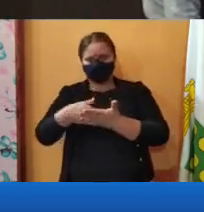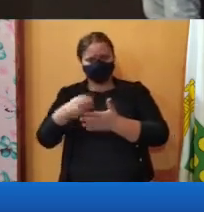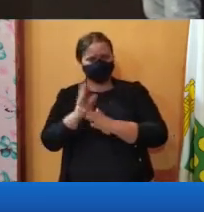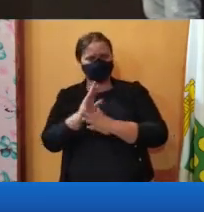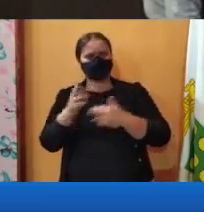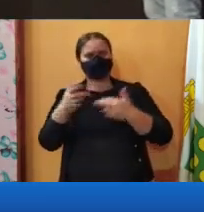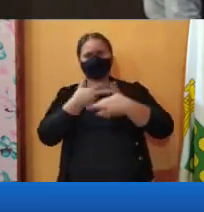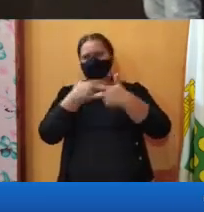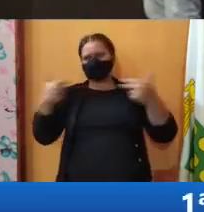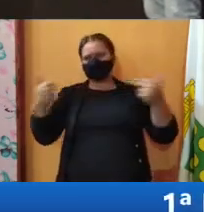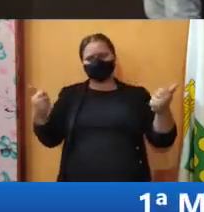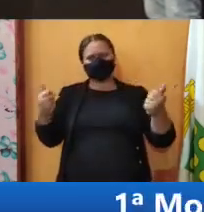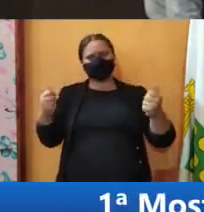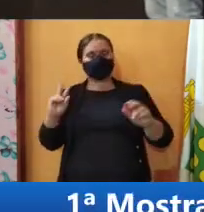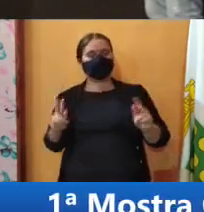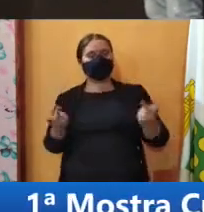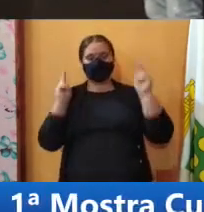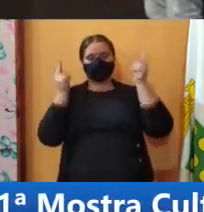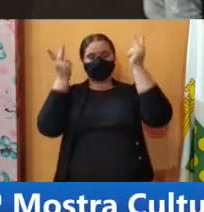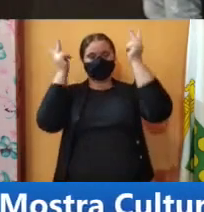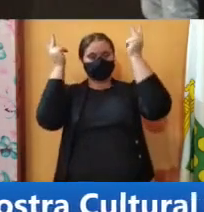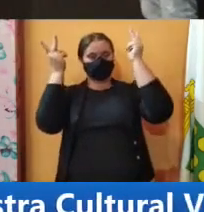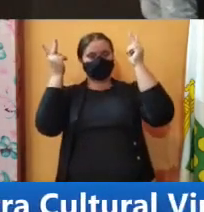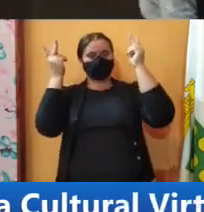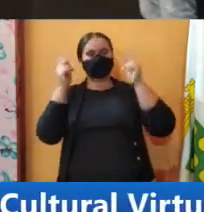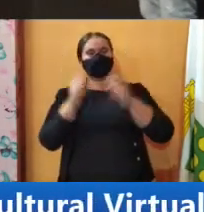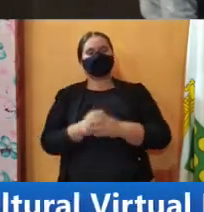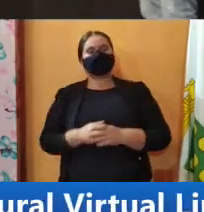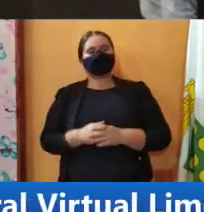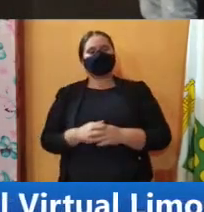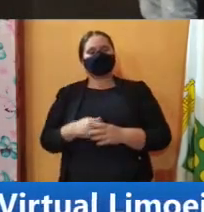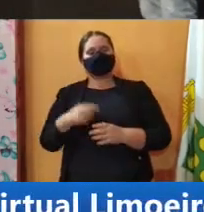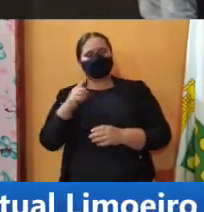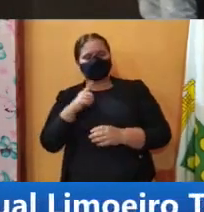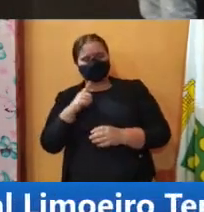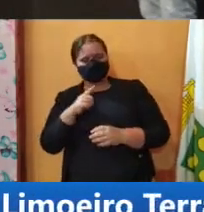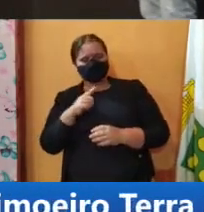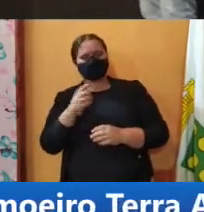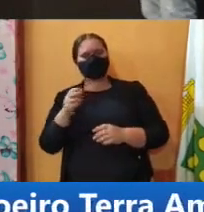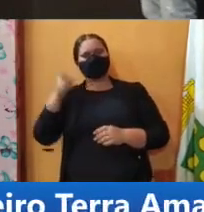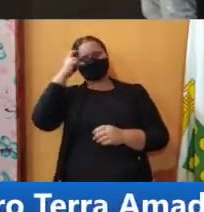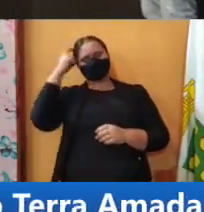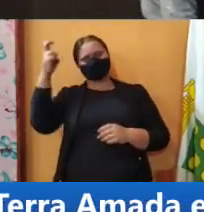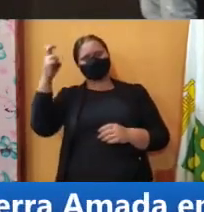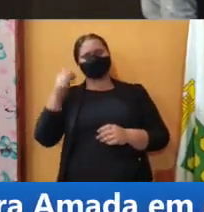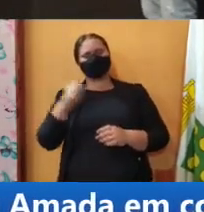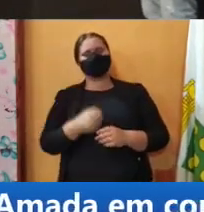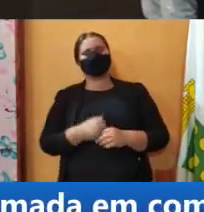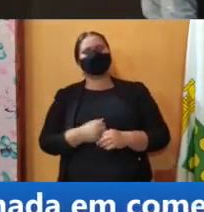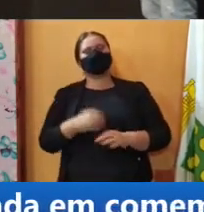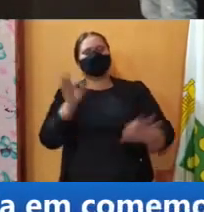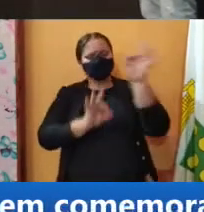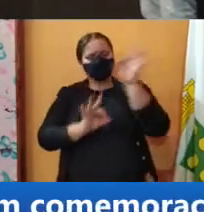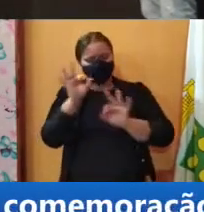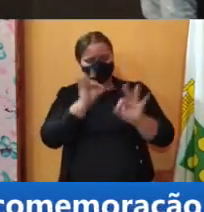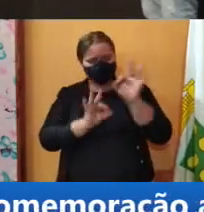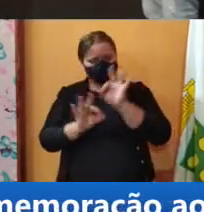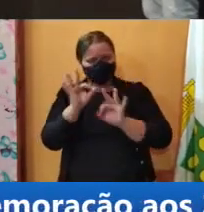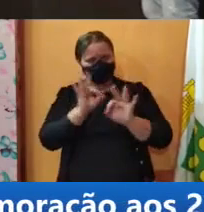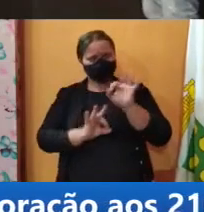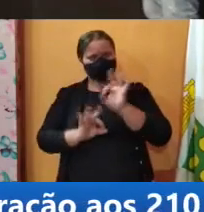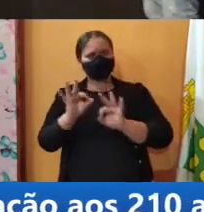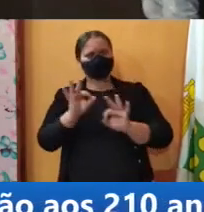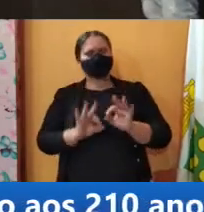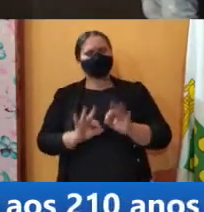um tesouro. Que vai para, né, nosso futuro museu. Vamos congregar, porque hoje em